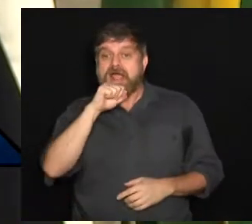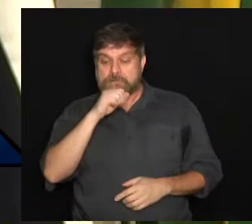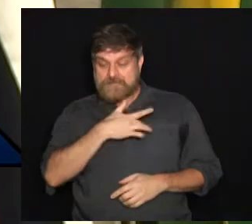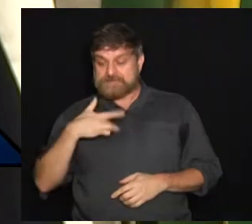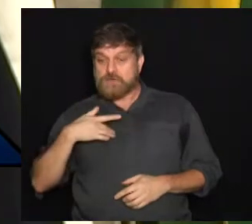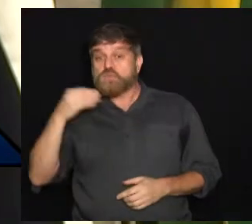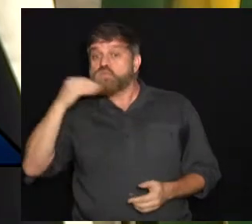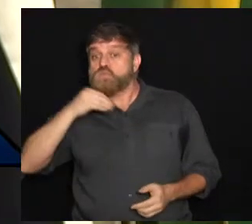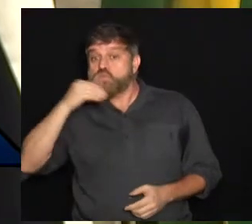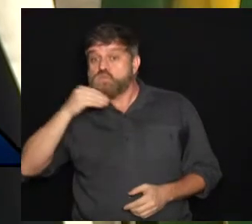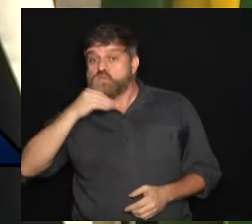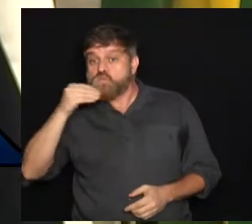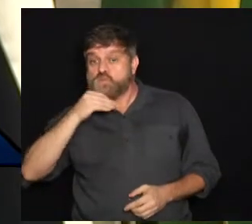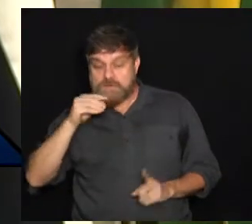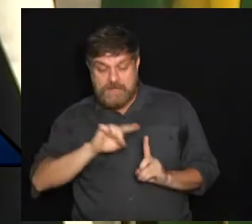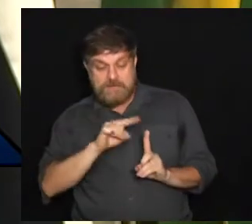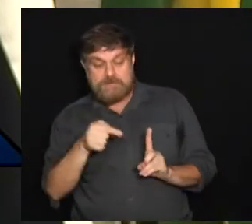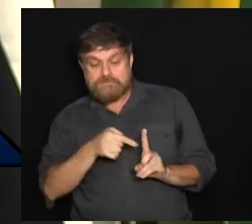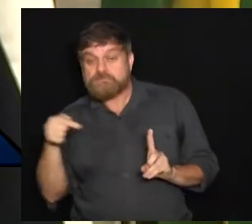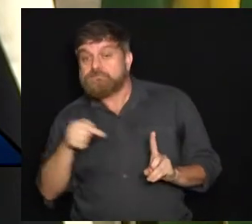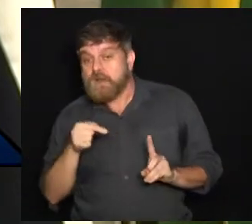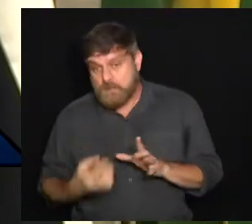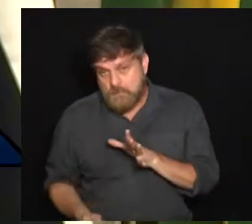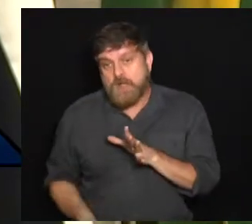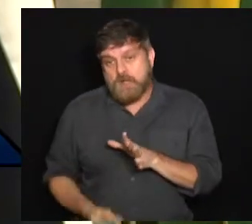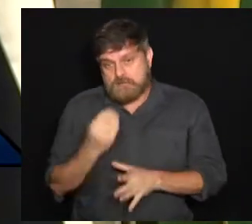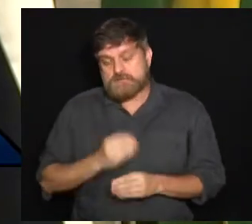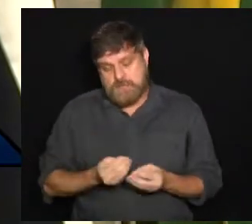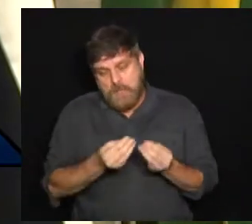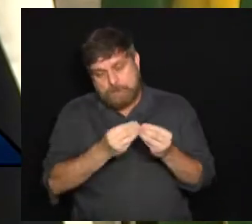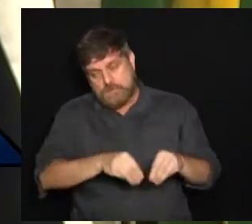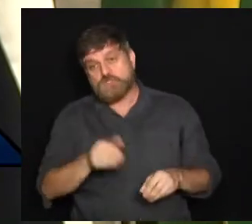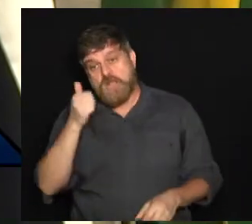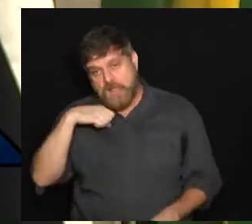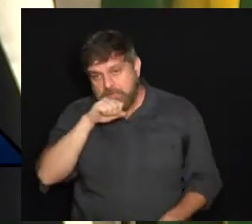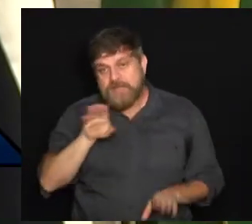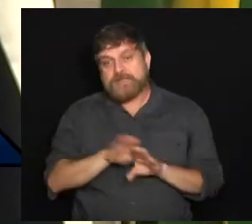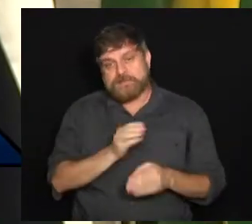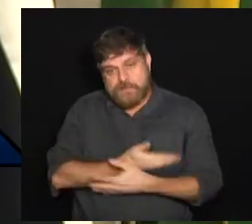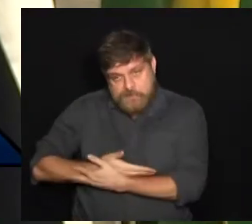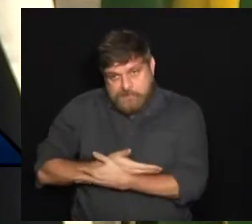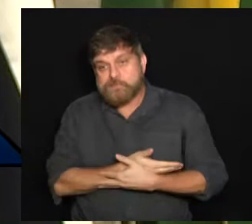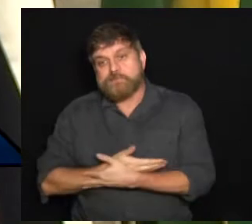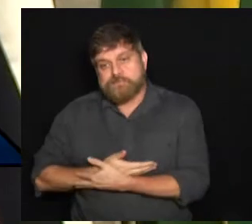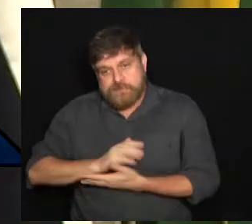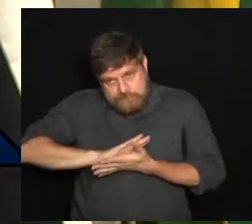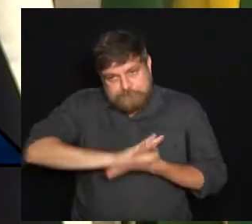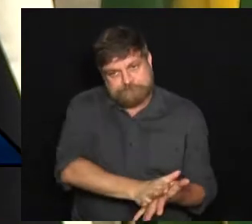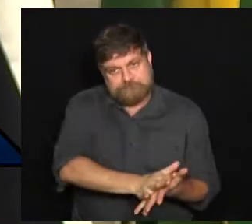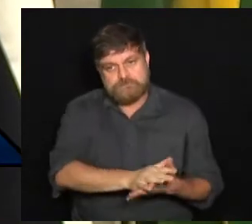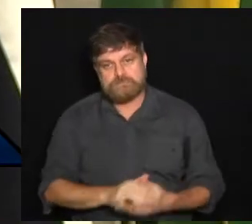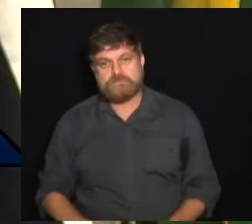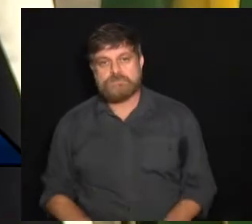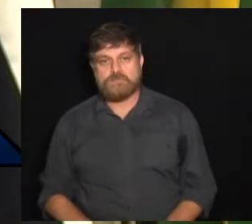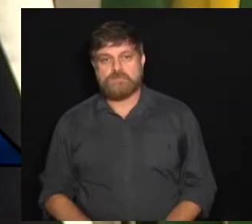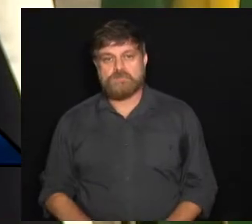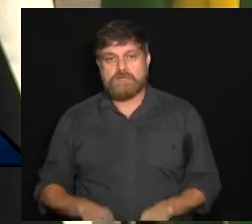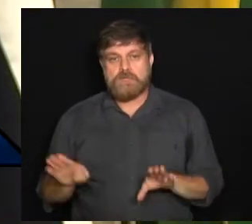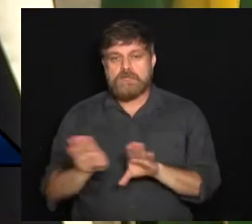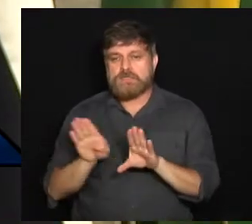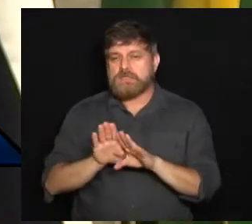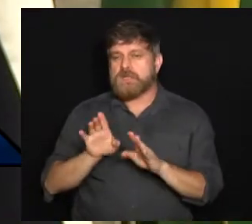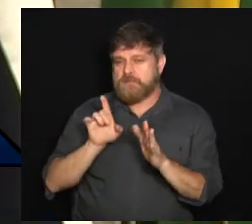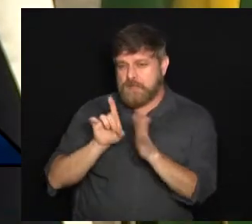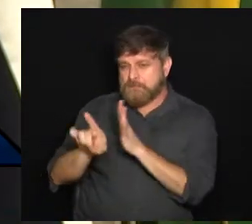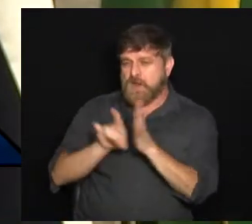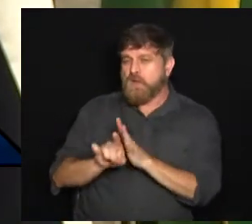de gerar adequadamente o bebê pode prejudicar tanto a mãe quanto o bebê. Uma outra questão também que se fala muito da questão